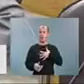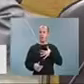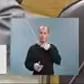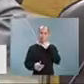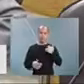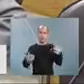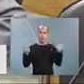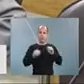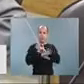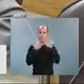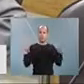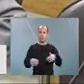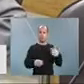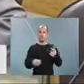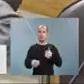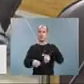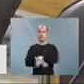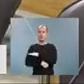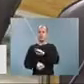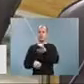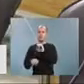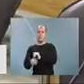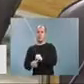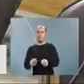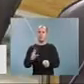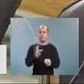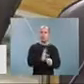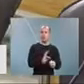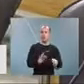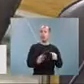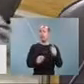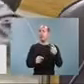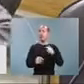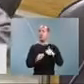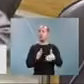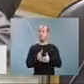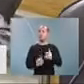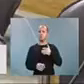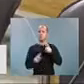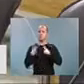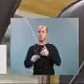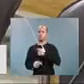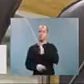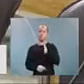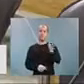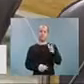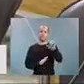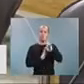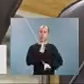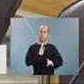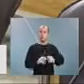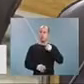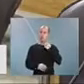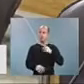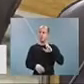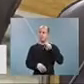Trairi, Oeste, que liga a todos os locais onde vamos, onde temos direito de falar do Rio